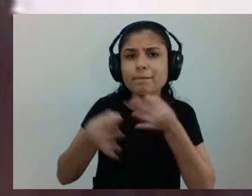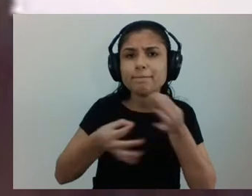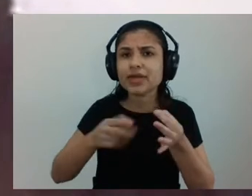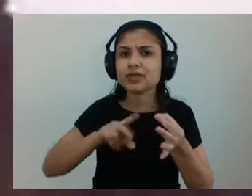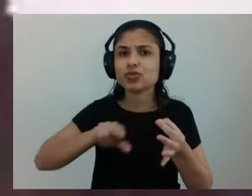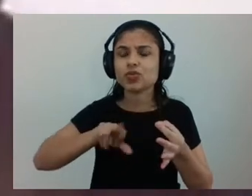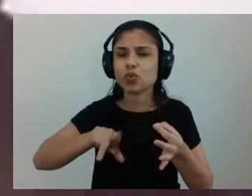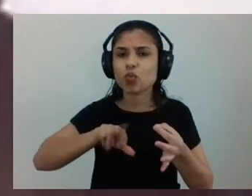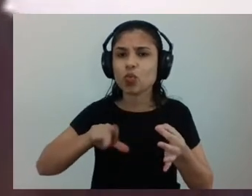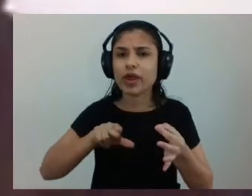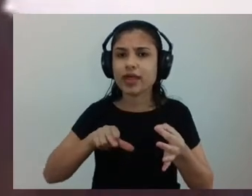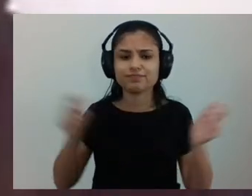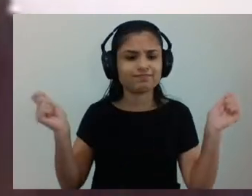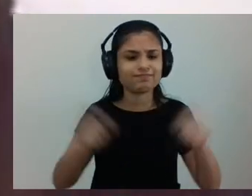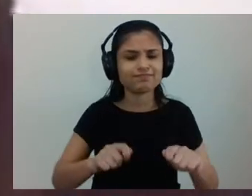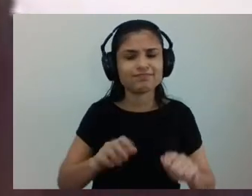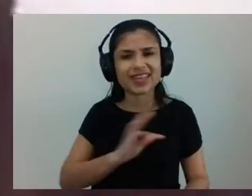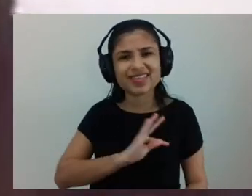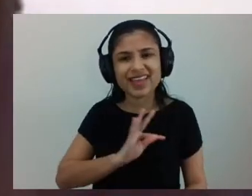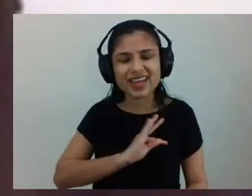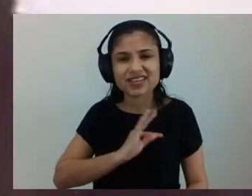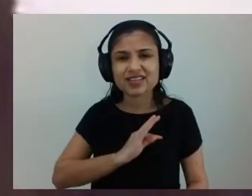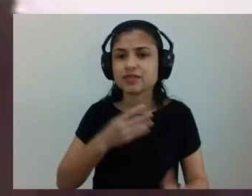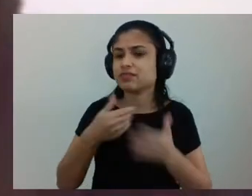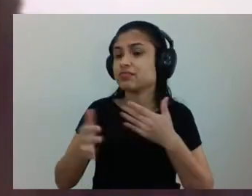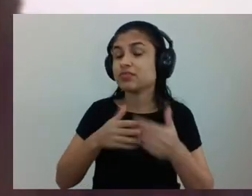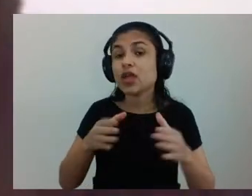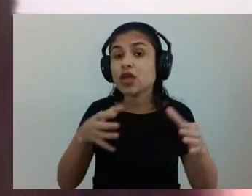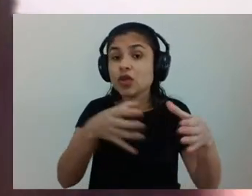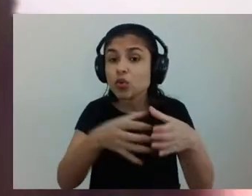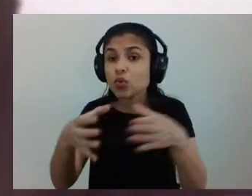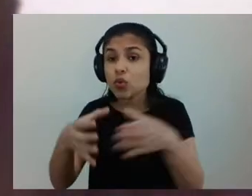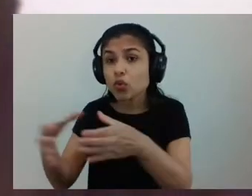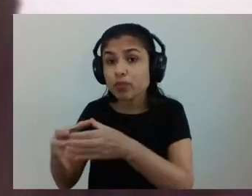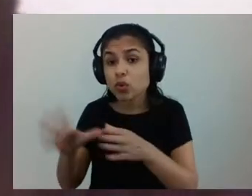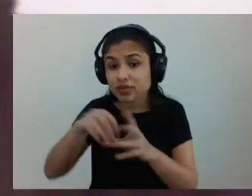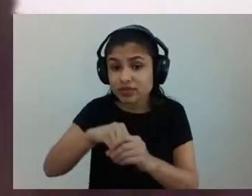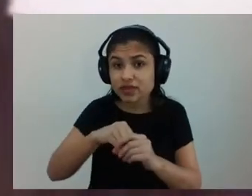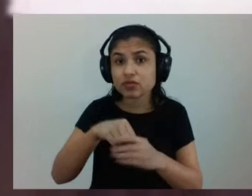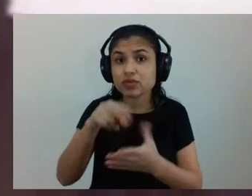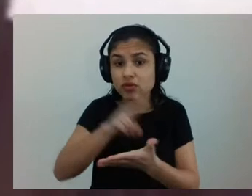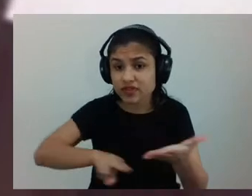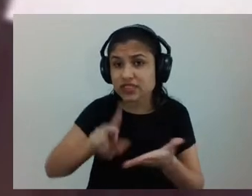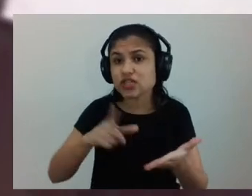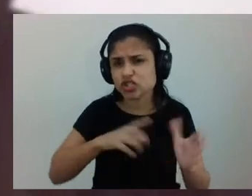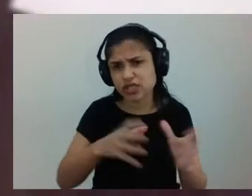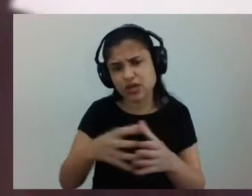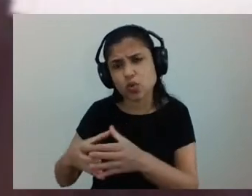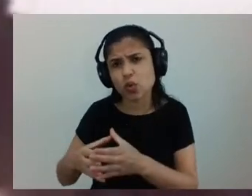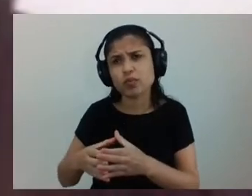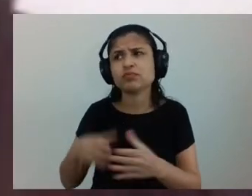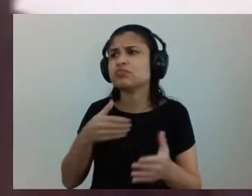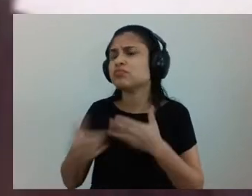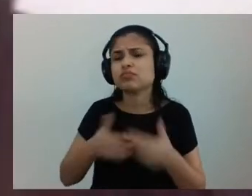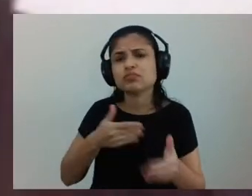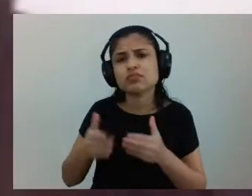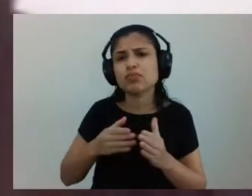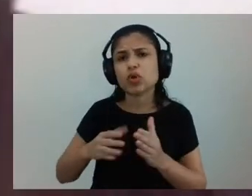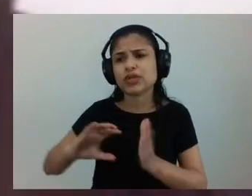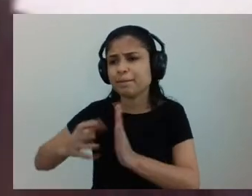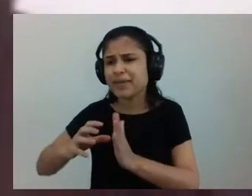técnica, sem importar o grupo dentro da universidade, que existem grupos aqui dentro, sem importar a filiação político-partidária,